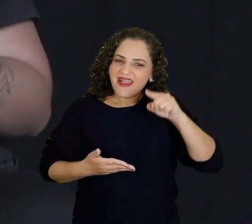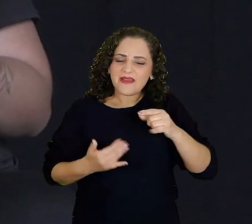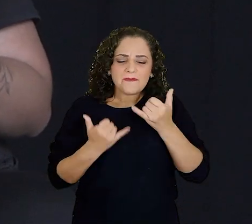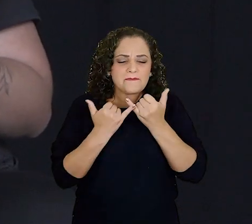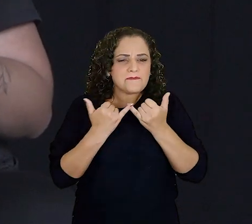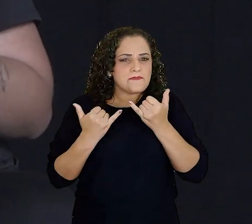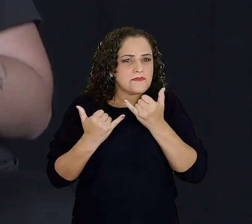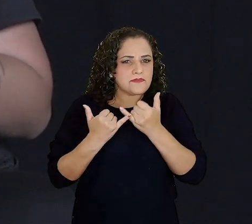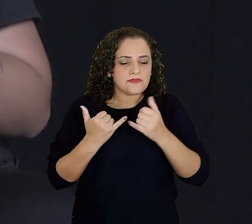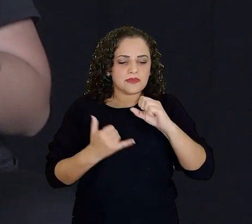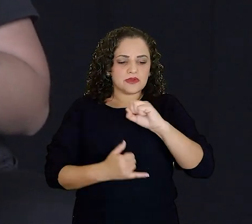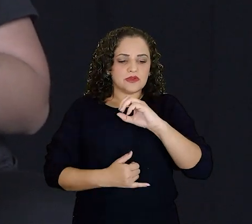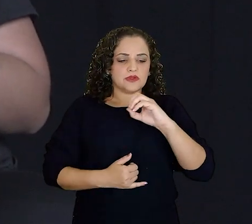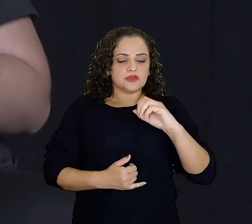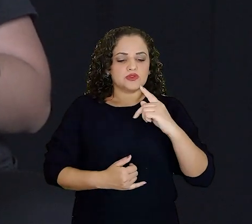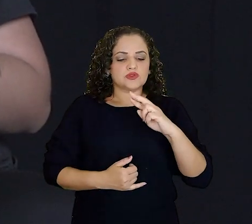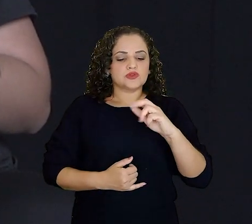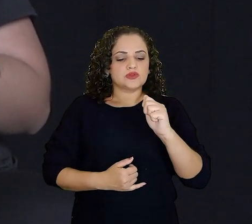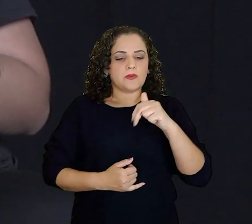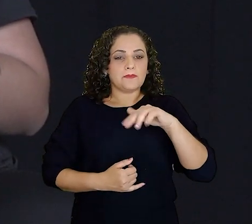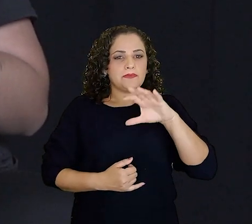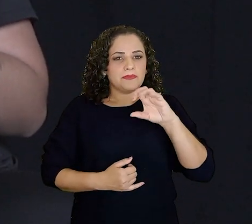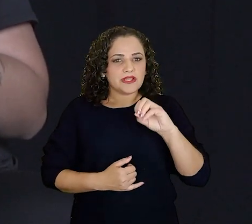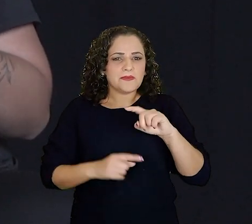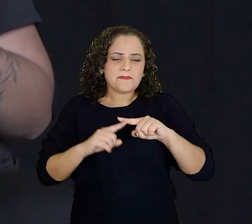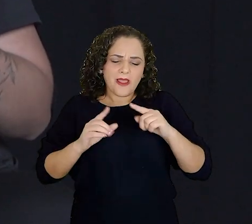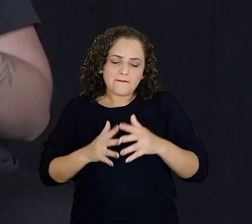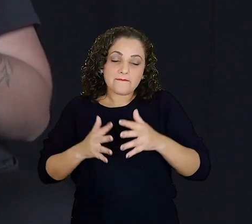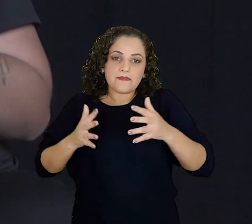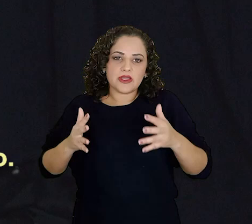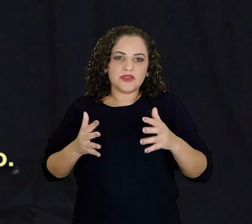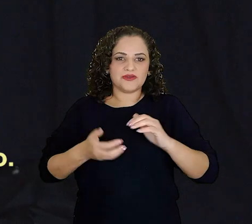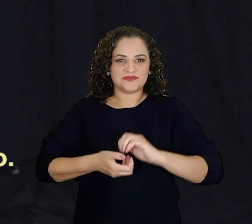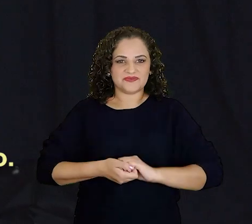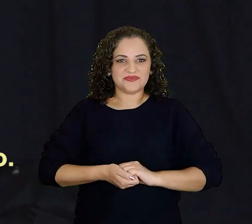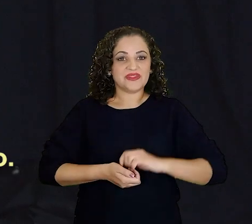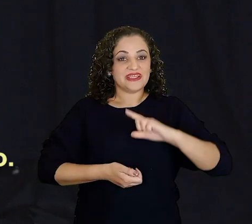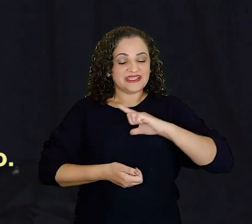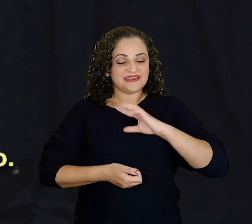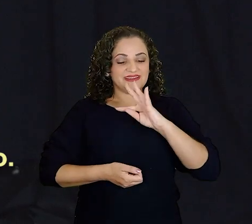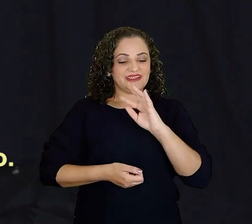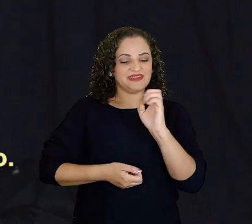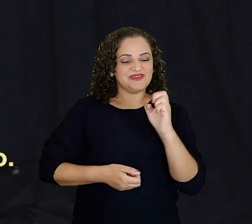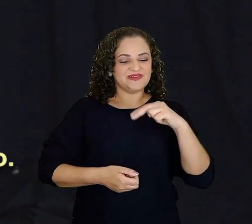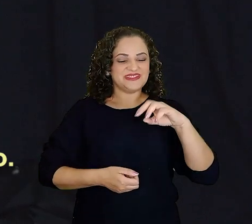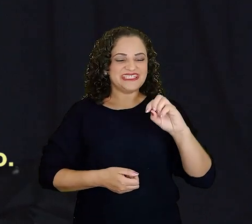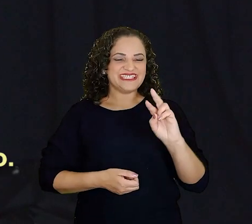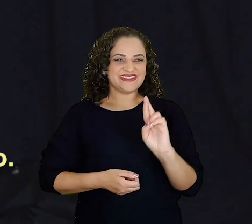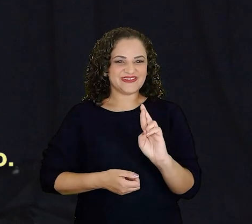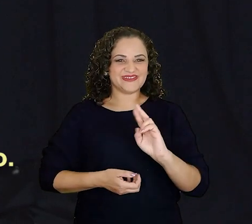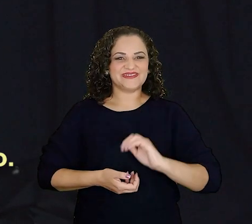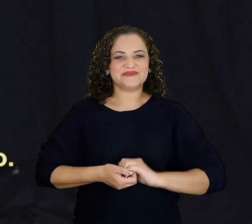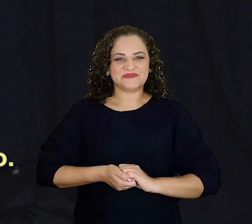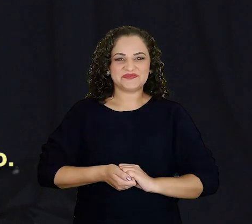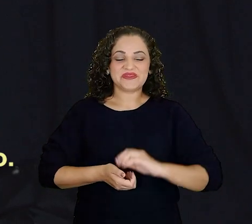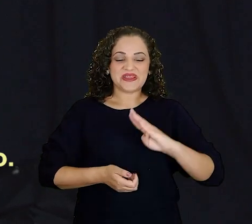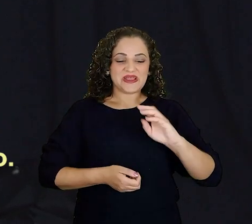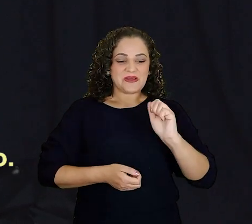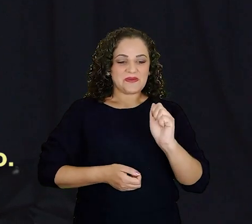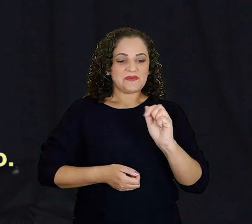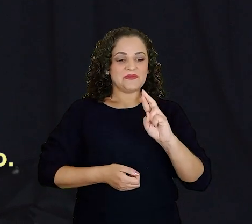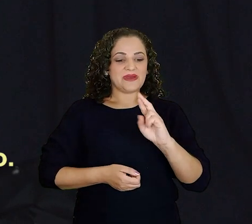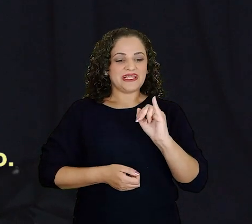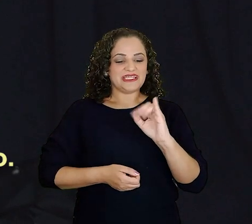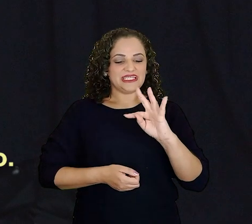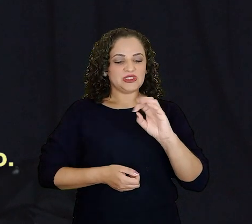Ele é muito similar ao soprano, só que é um pouquinho maior. Temos também o ukulele tenor